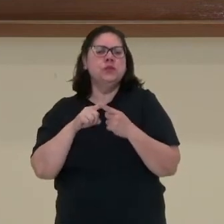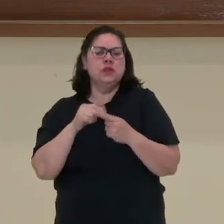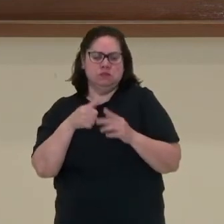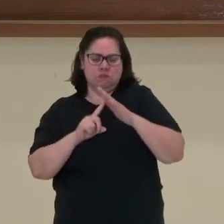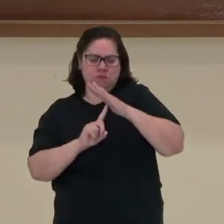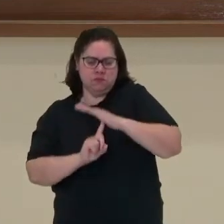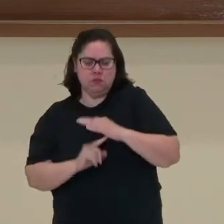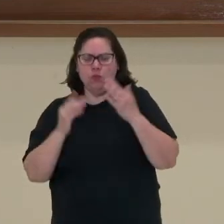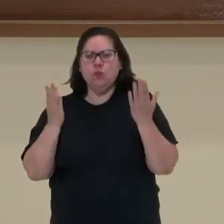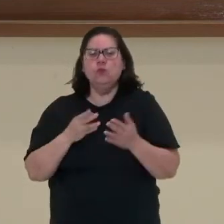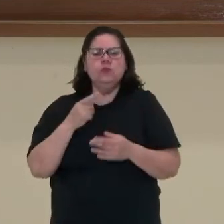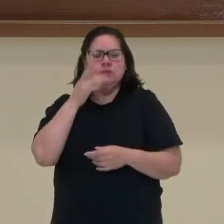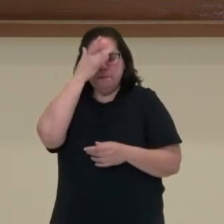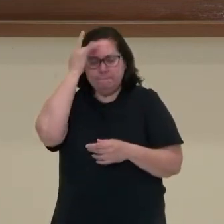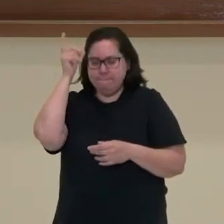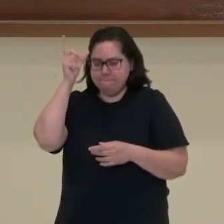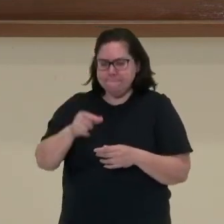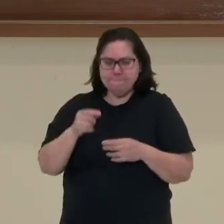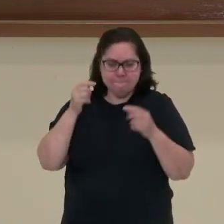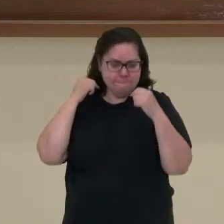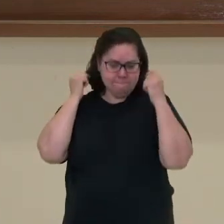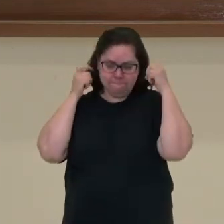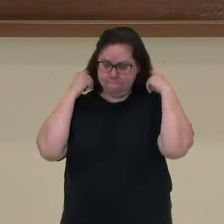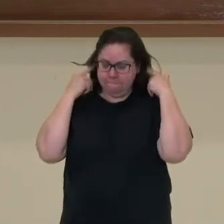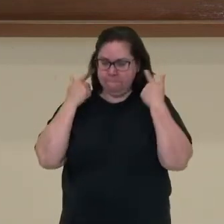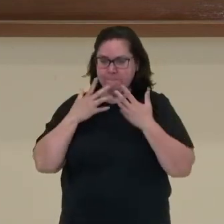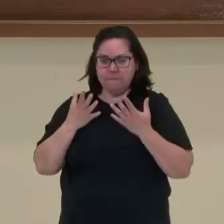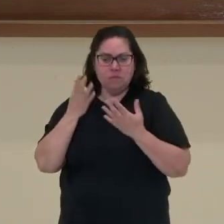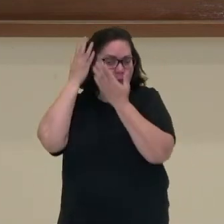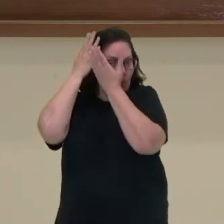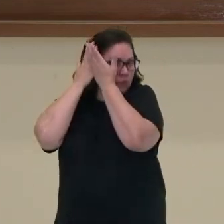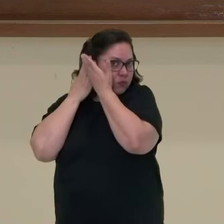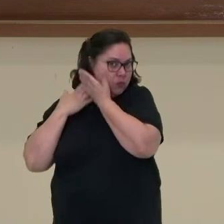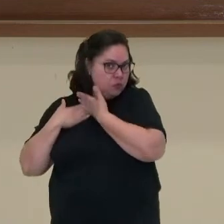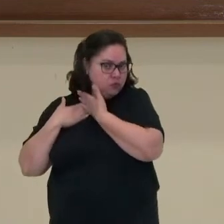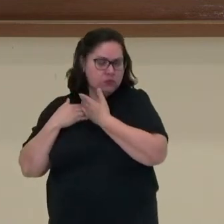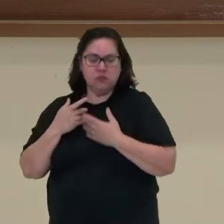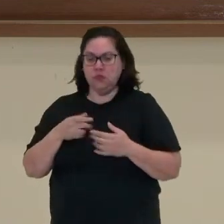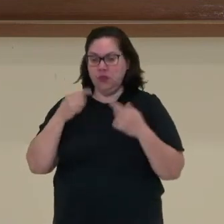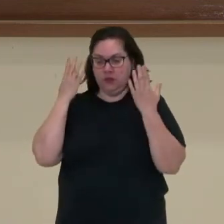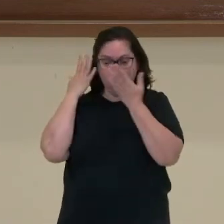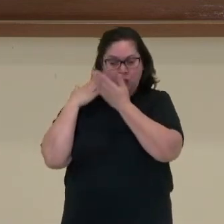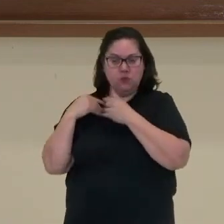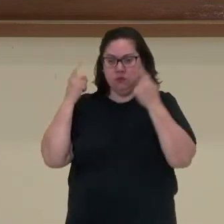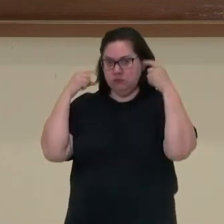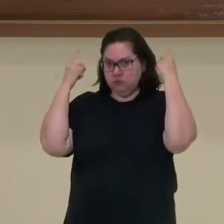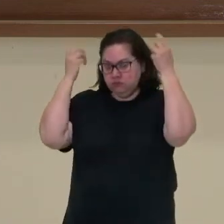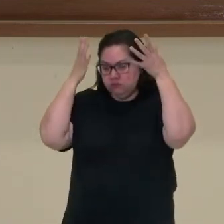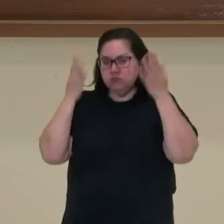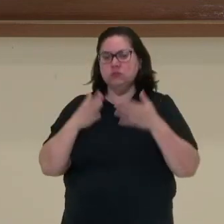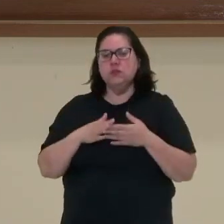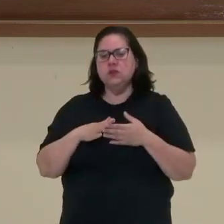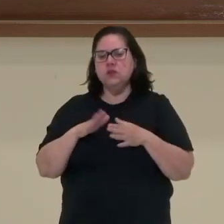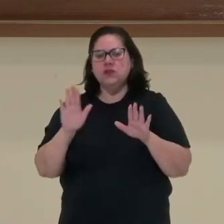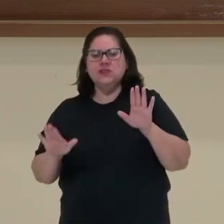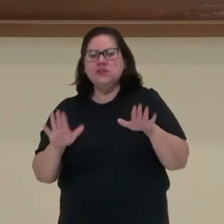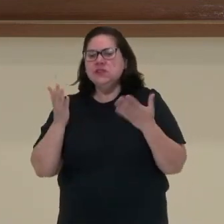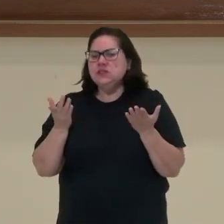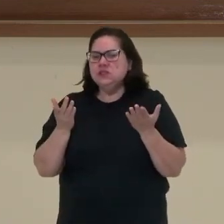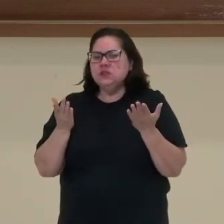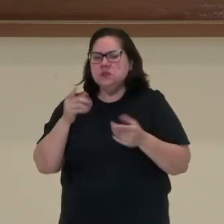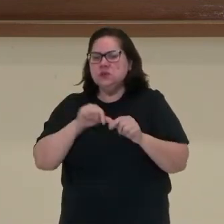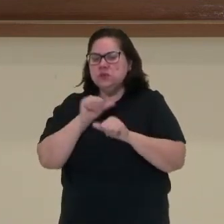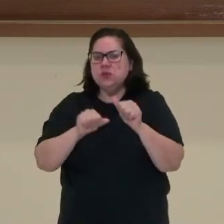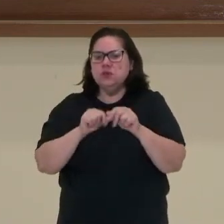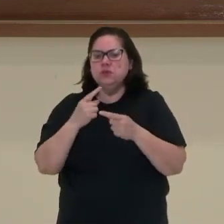hoje? Que a pessoa que nasce com o cabelo cacheado, ela quer ter o cabelo liso. Ou a pessoa que nasce com o cabelo liso quer ter o cabelo cacheado. Será que vale a pena isso? Por